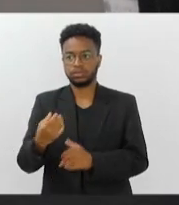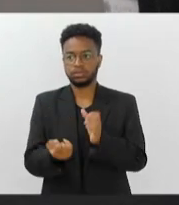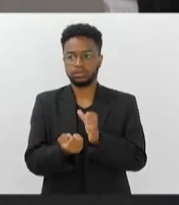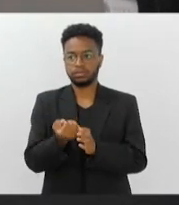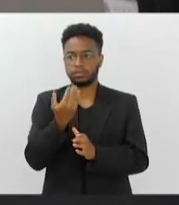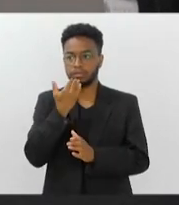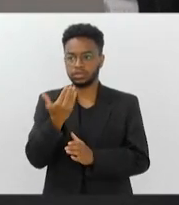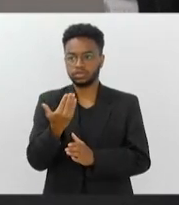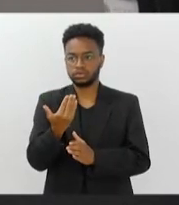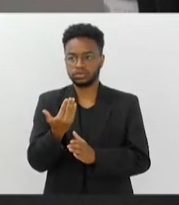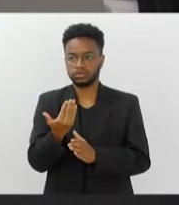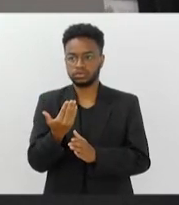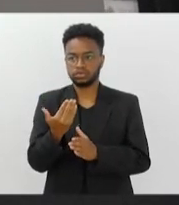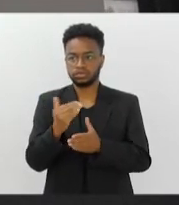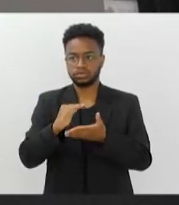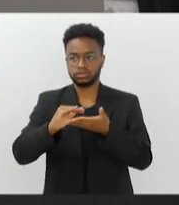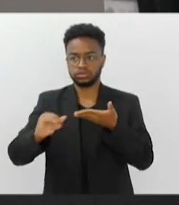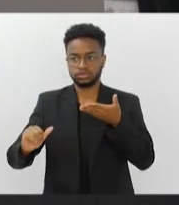de pauta.